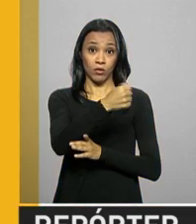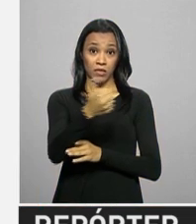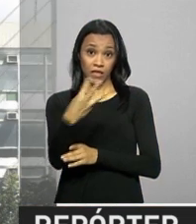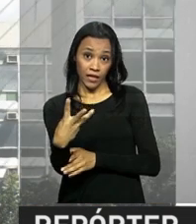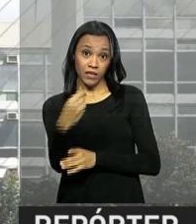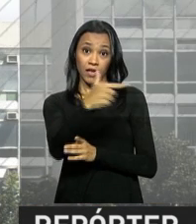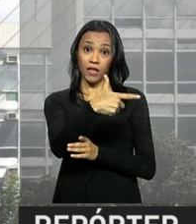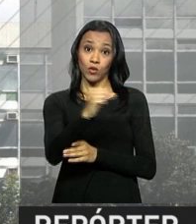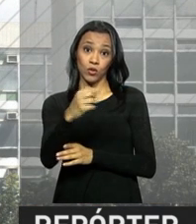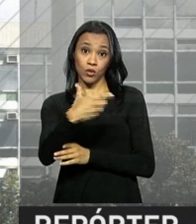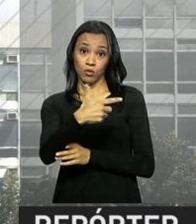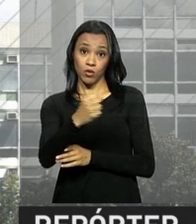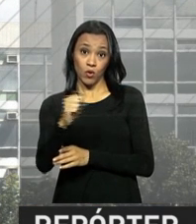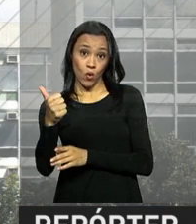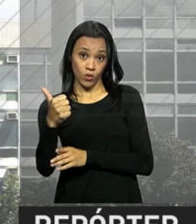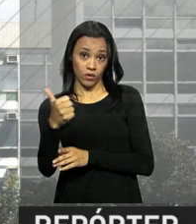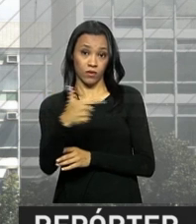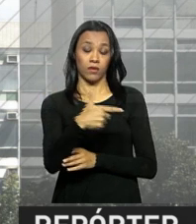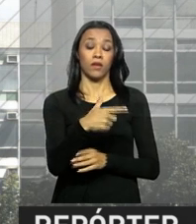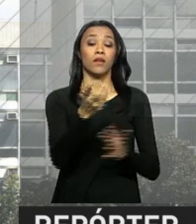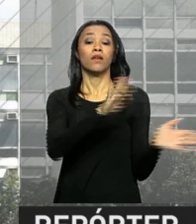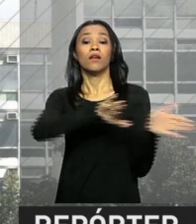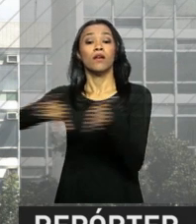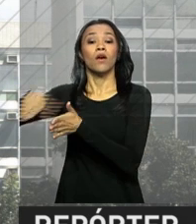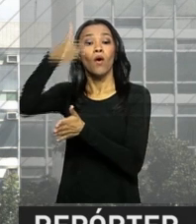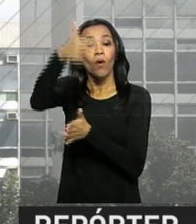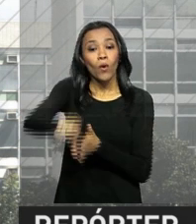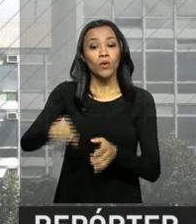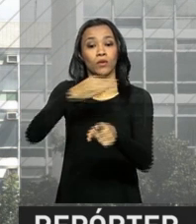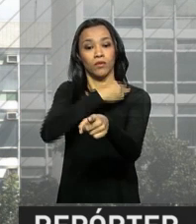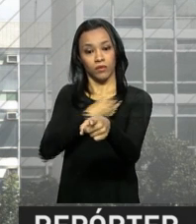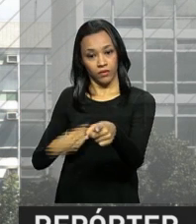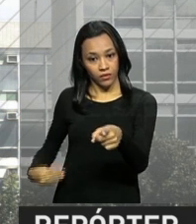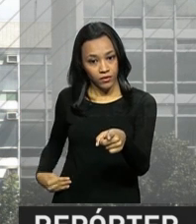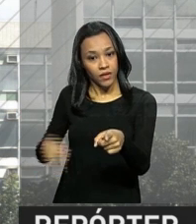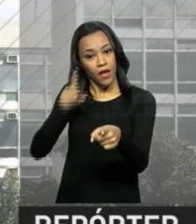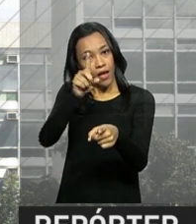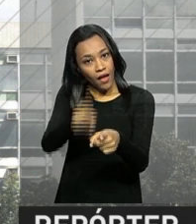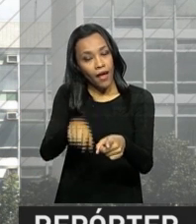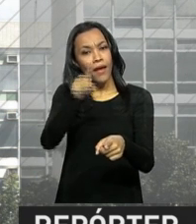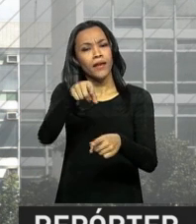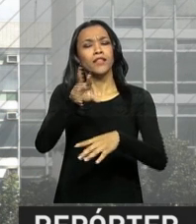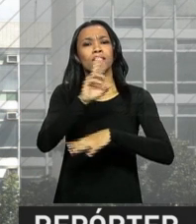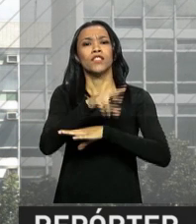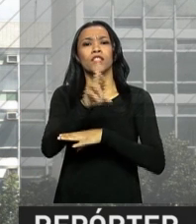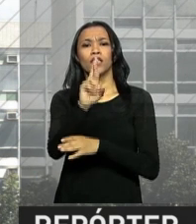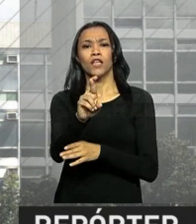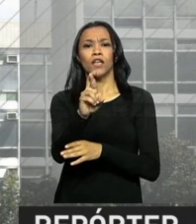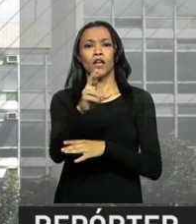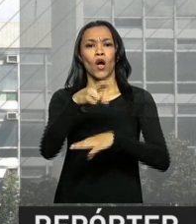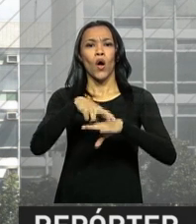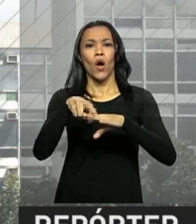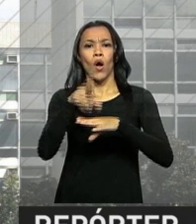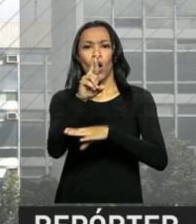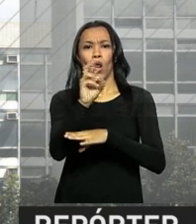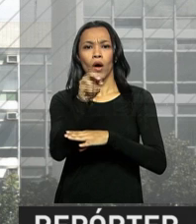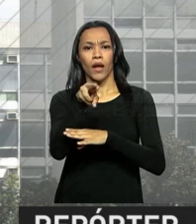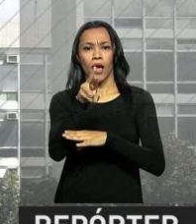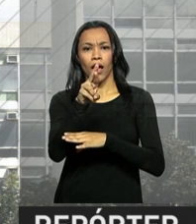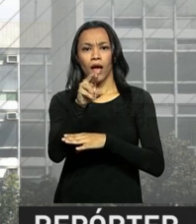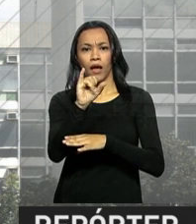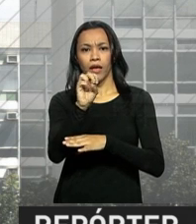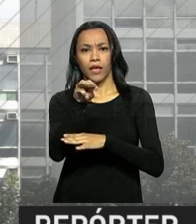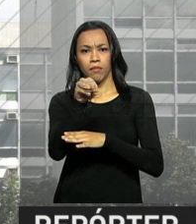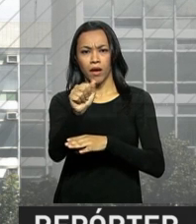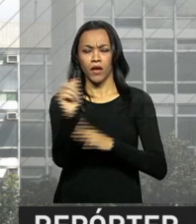Já o Ministério do Planejamento tem à frente Romero Jucá, que é senador por Roraima desde 1995. Foi governador do